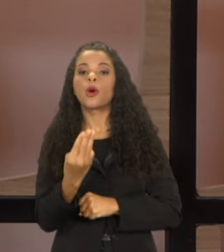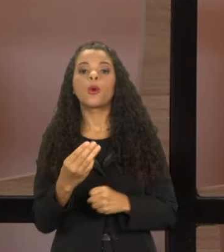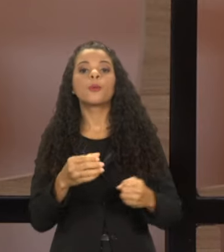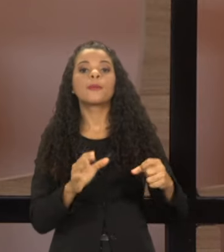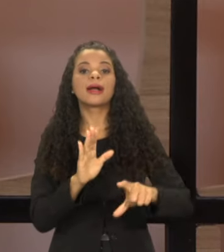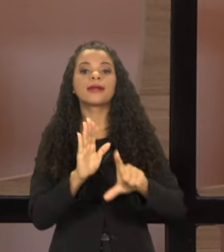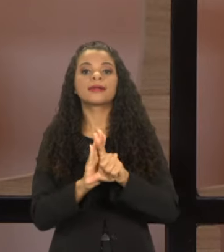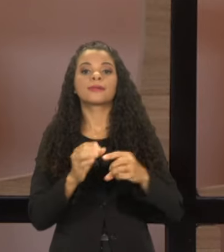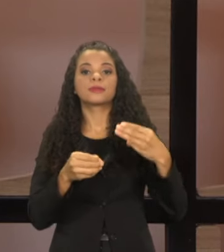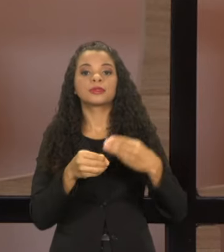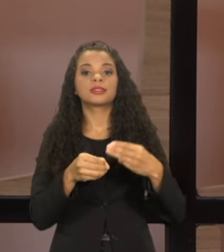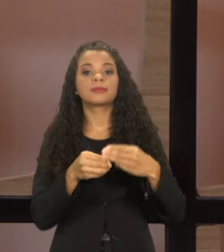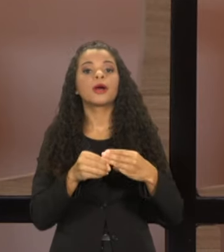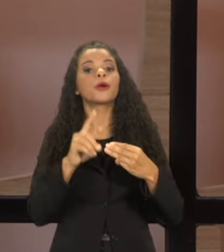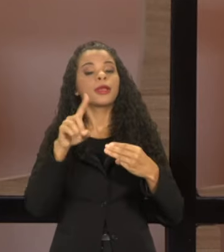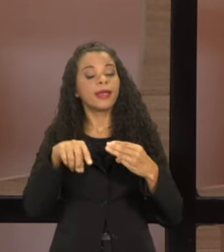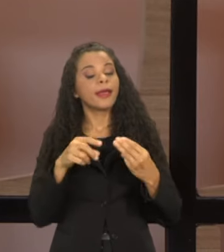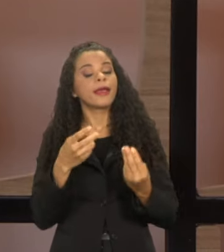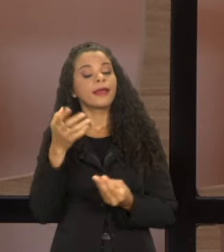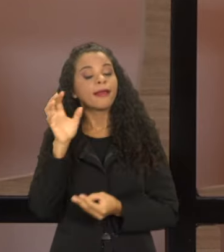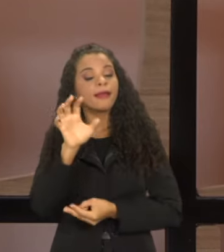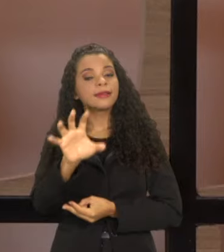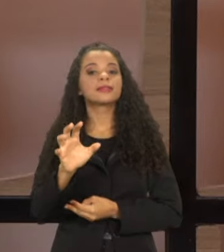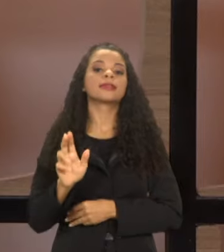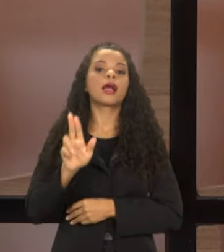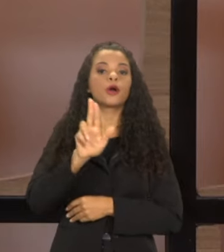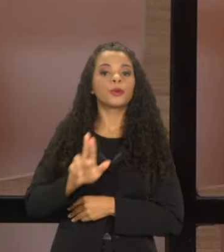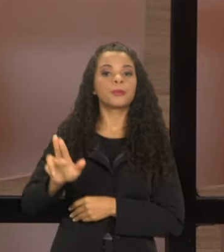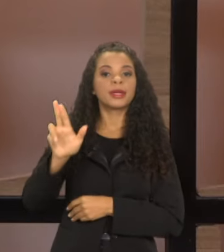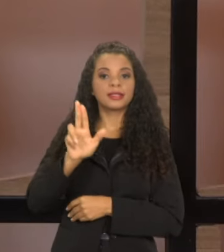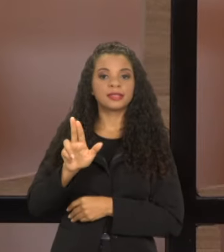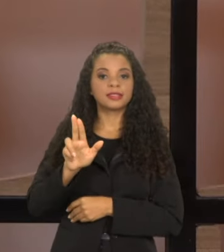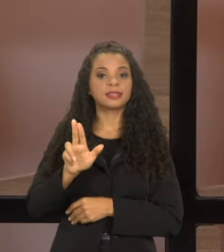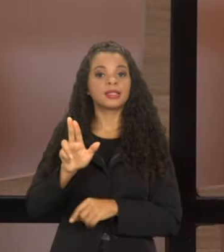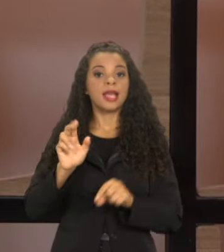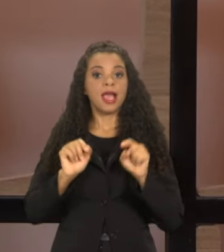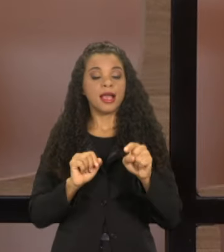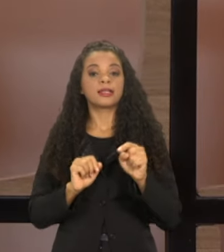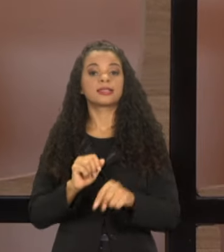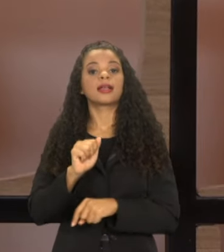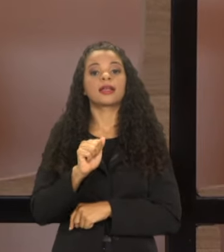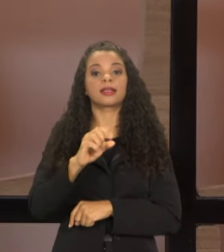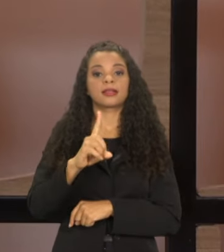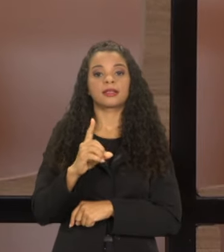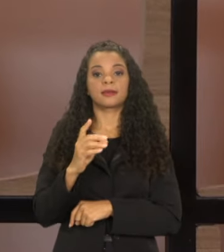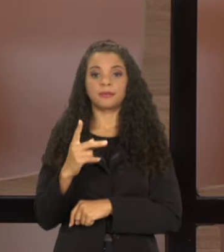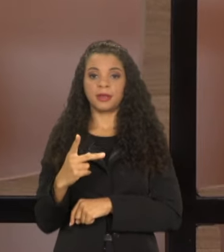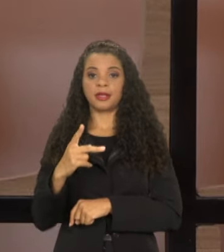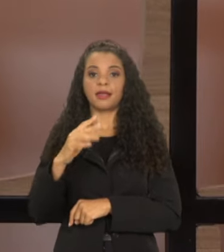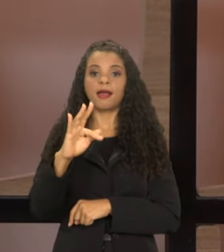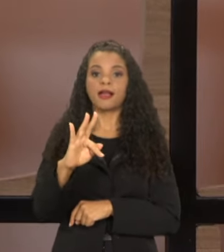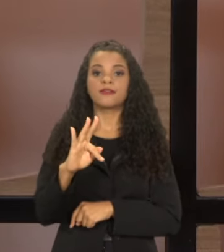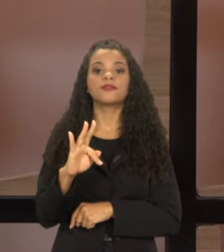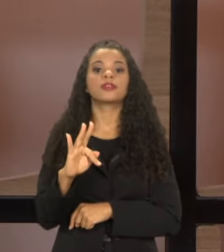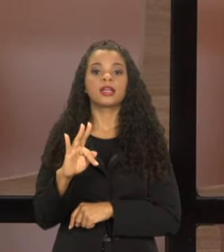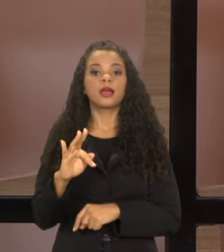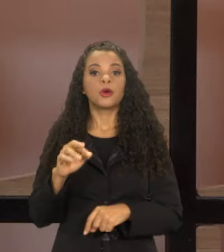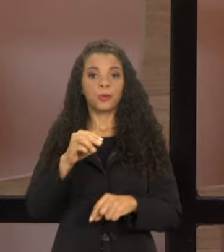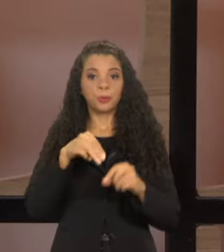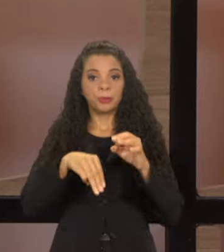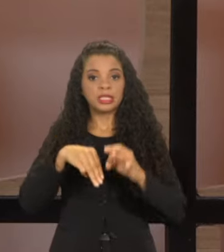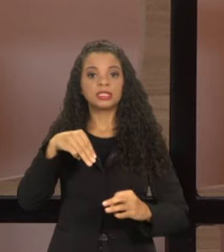lei do município de Uberlândia. E nessa ADPF, o ministro Luiz Roberto Barroso, que é o relator, ele acabou concedendo uma